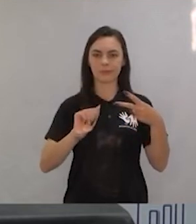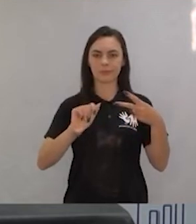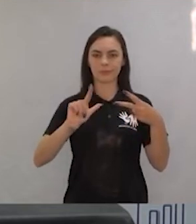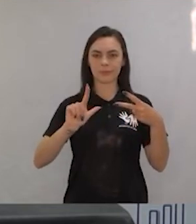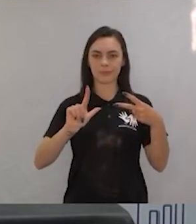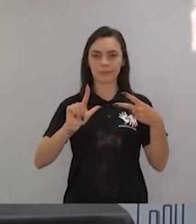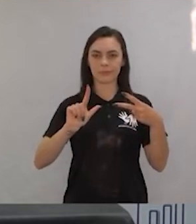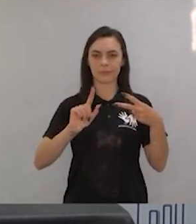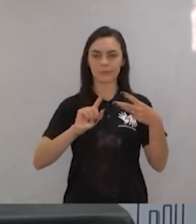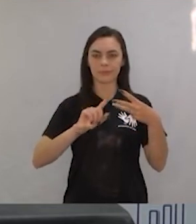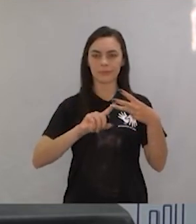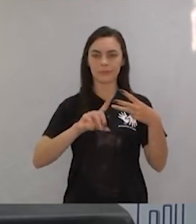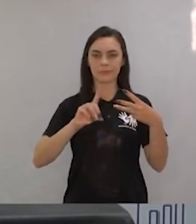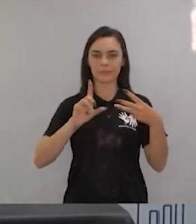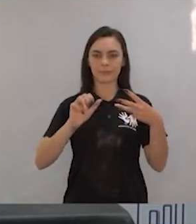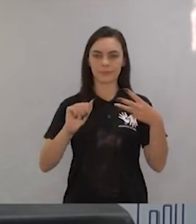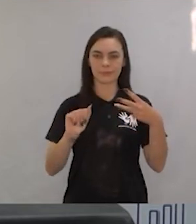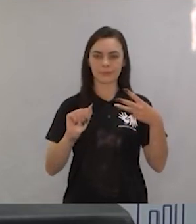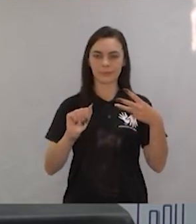fal,